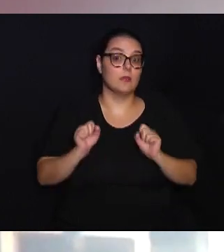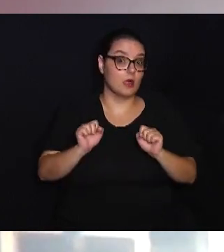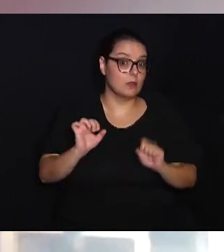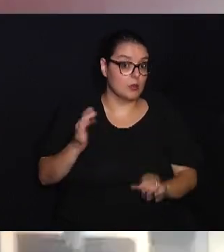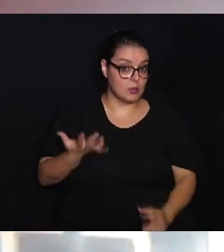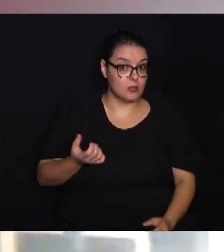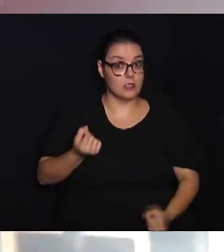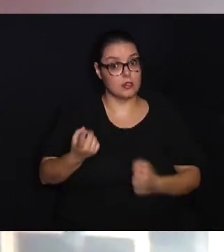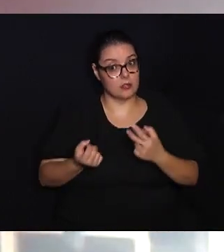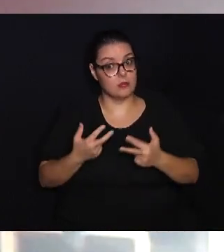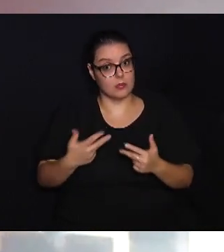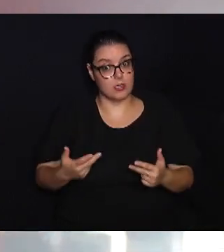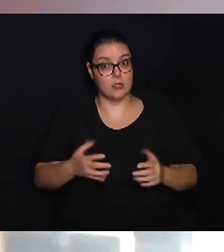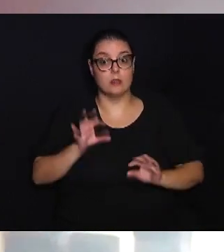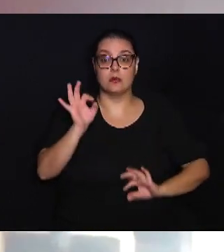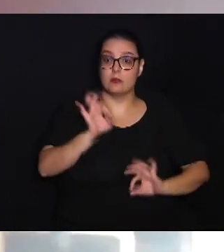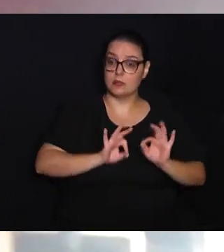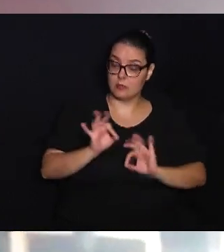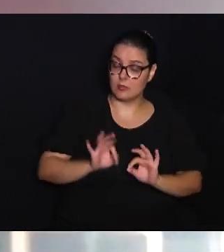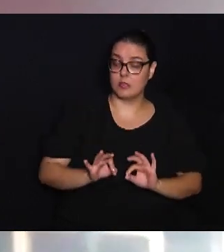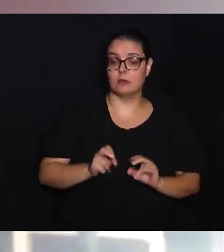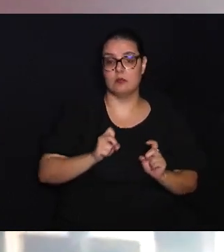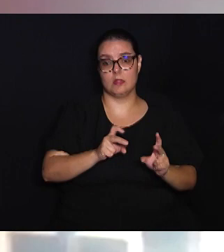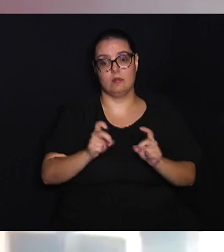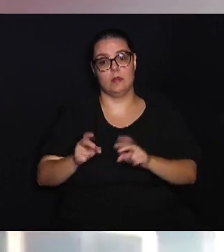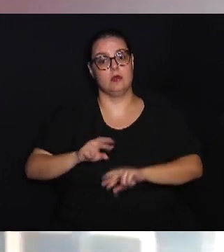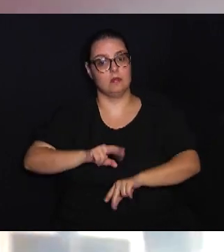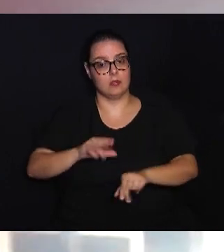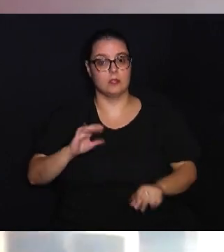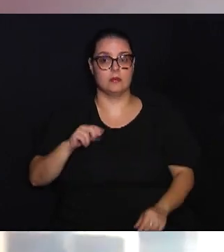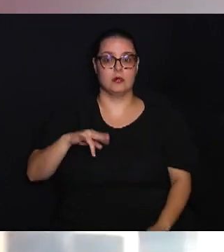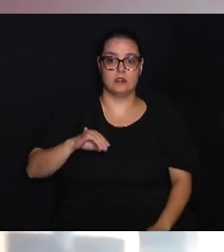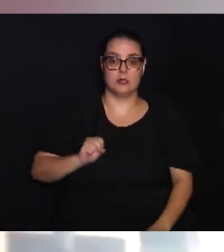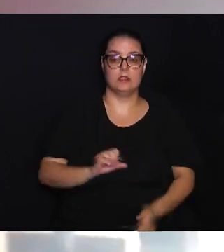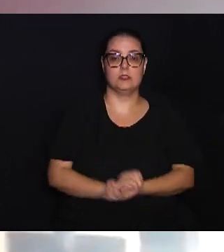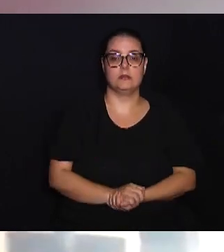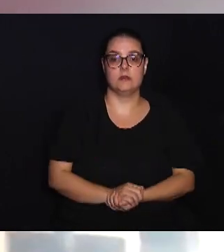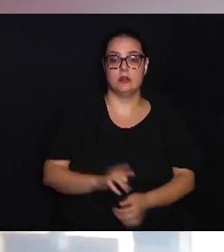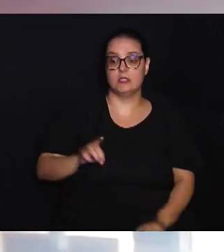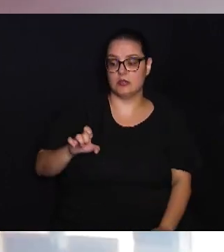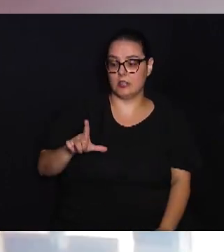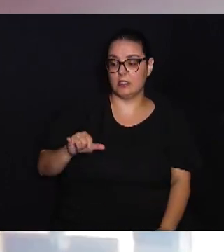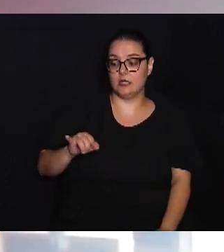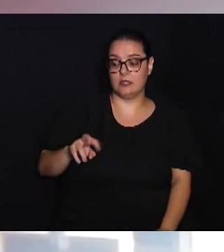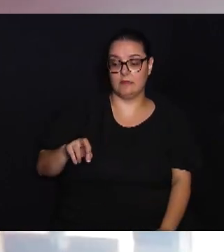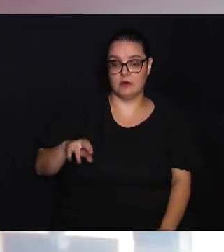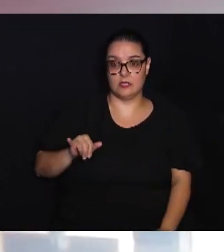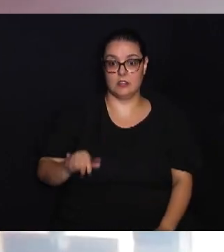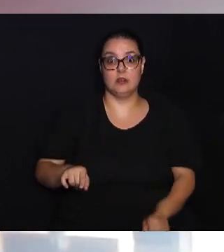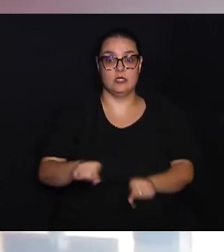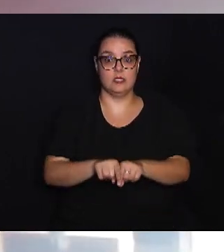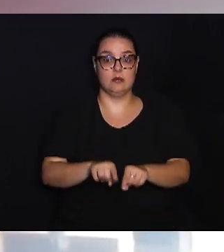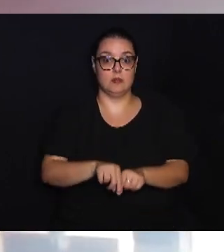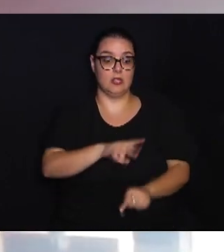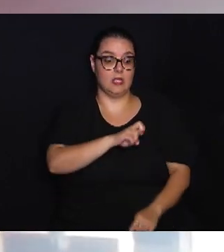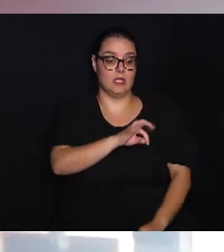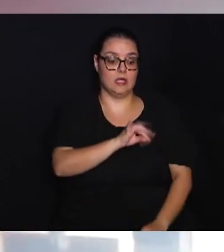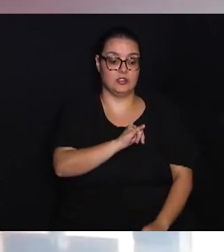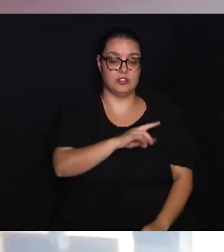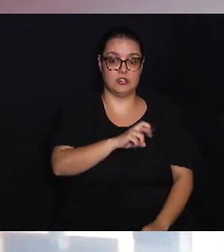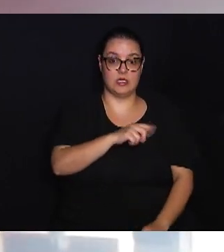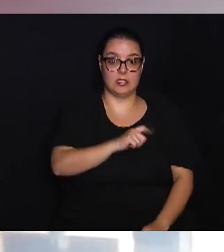não Mas pode acontecer situações então esteja preparado para vender em vários canais delivery retirada representa mais